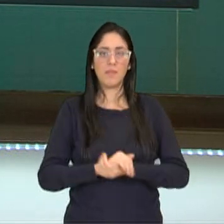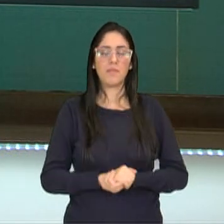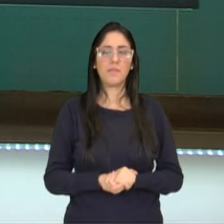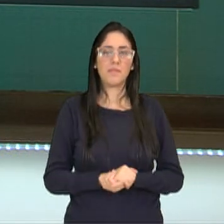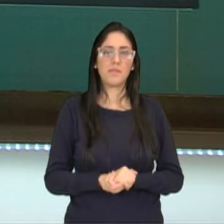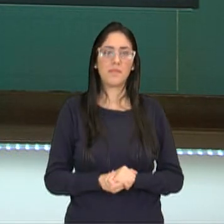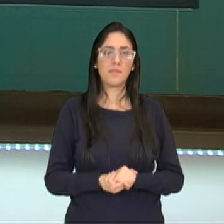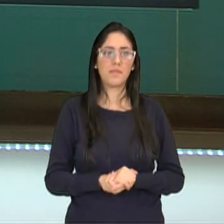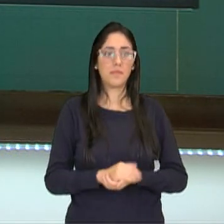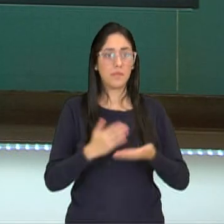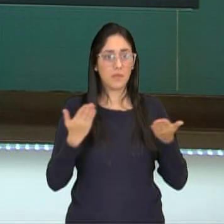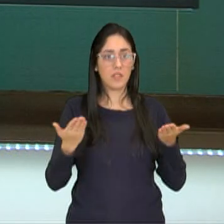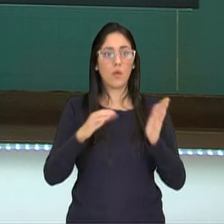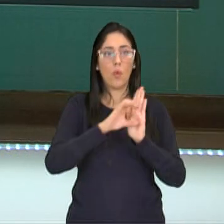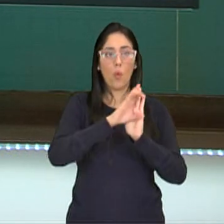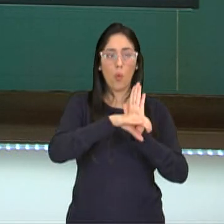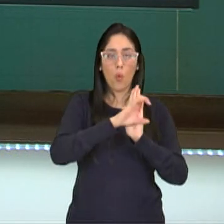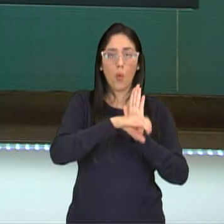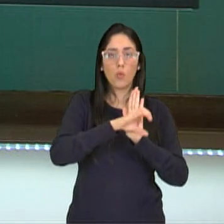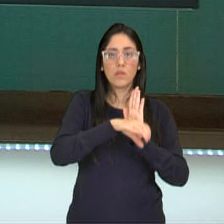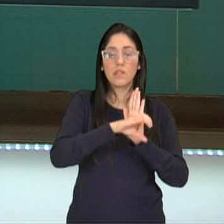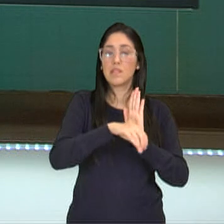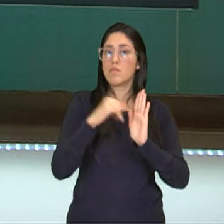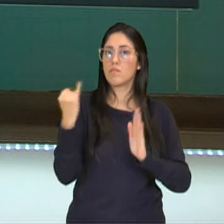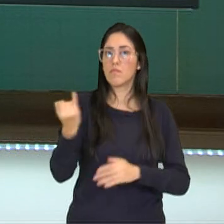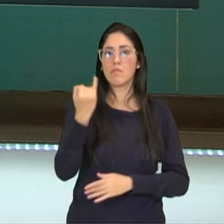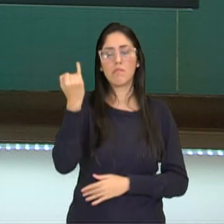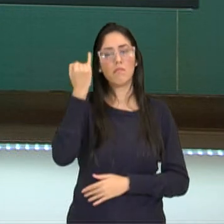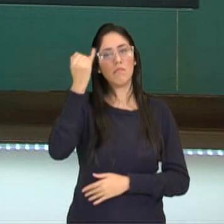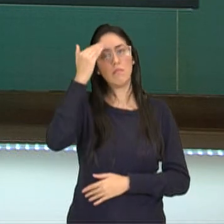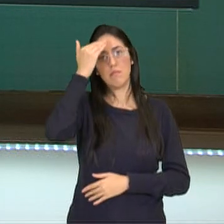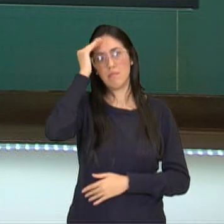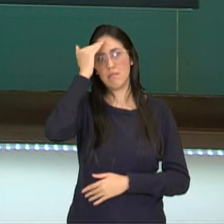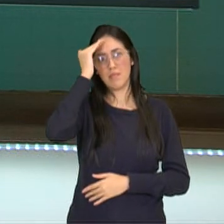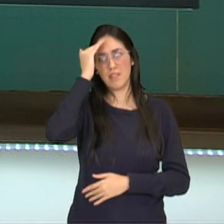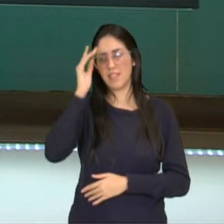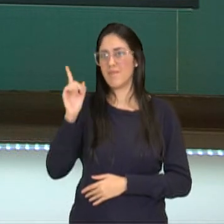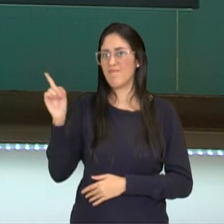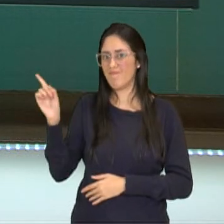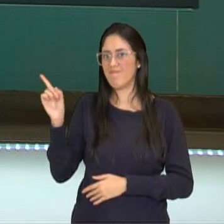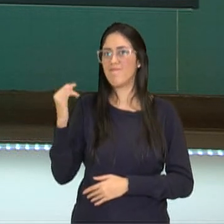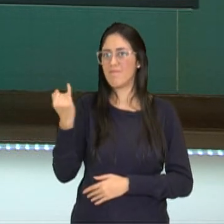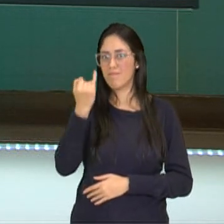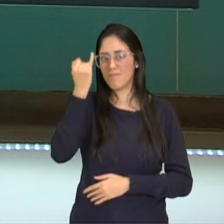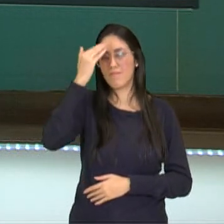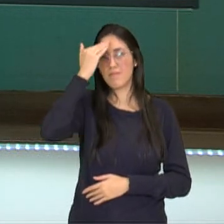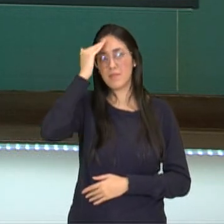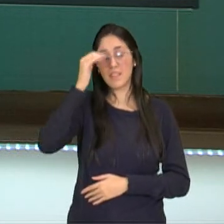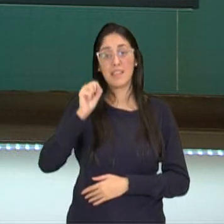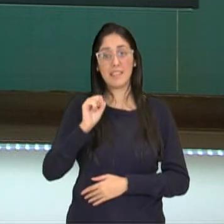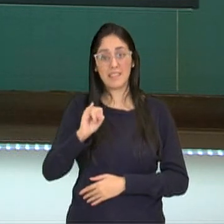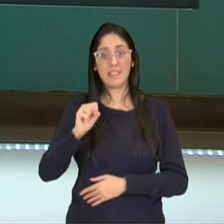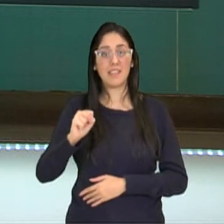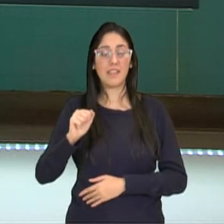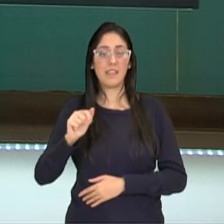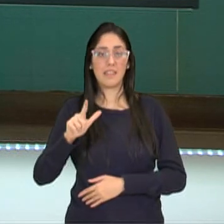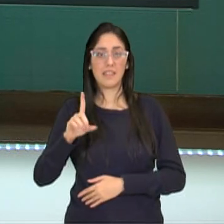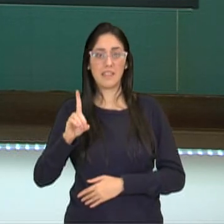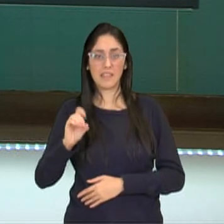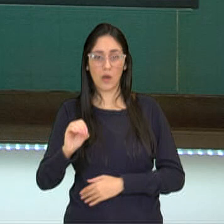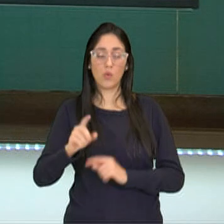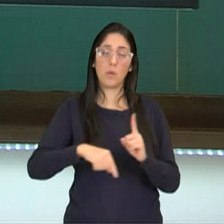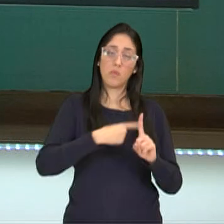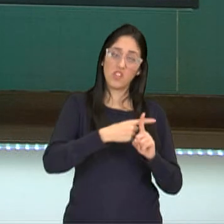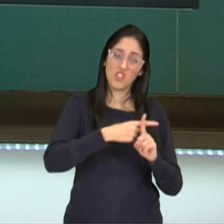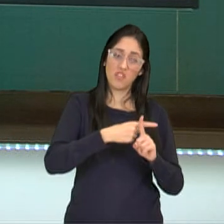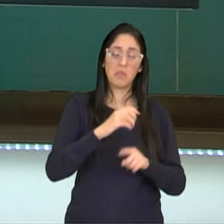esse conceito aqui é muito importante para nós no estabelecimento das metas. Se o saldo é positivo, neutro ou